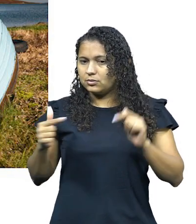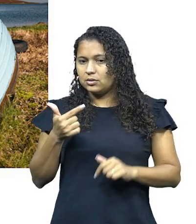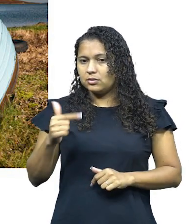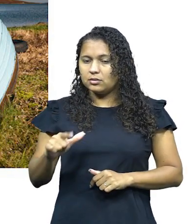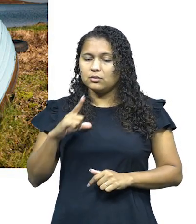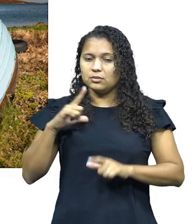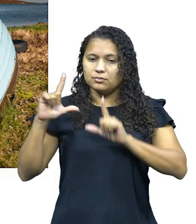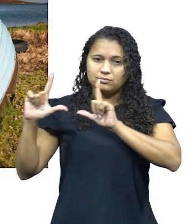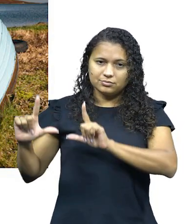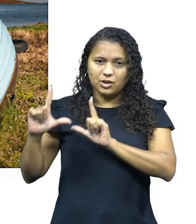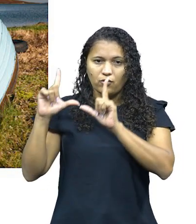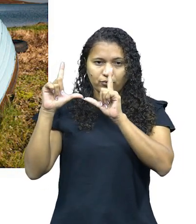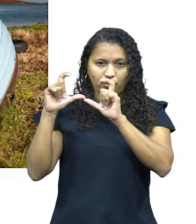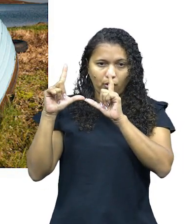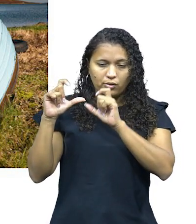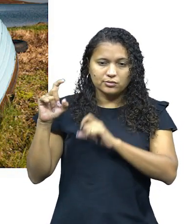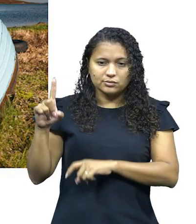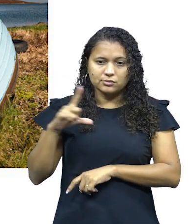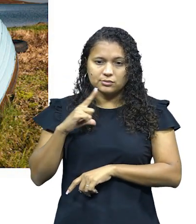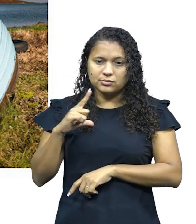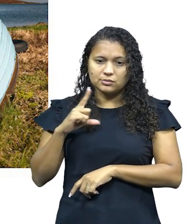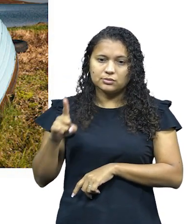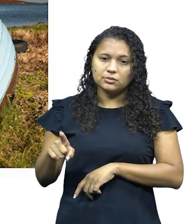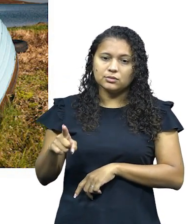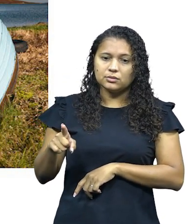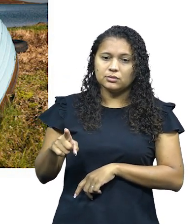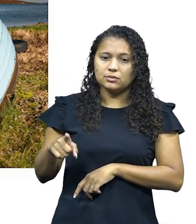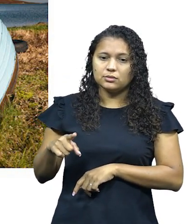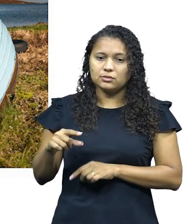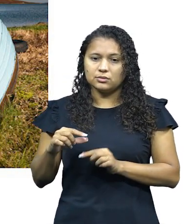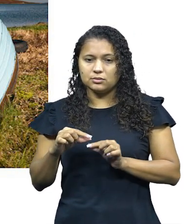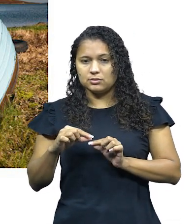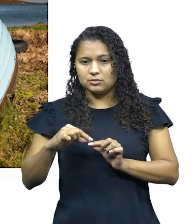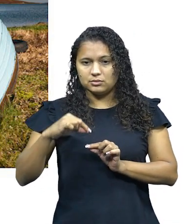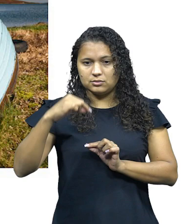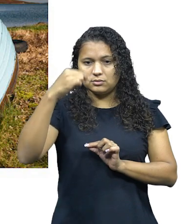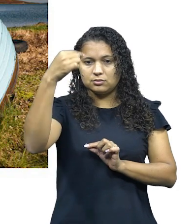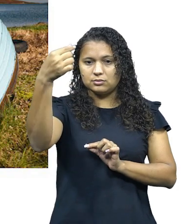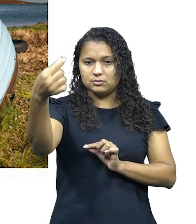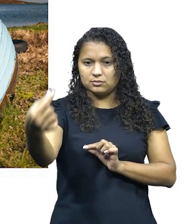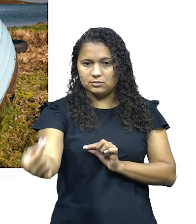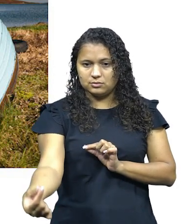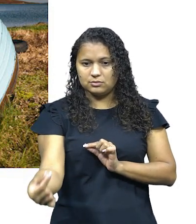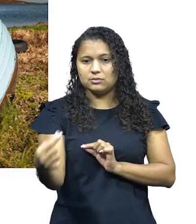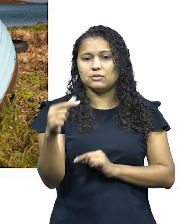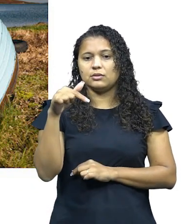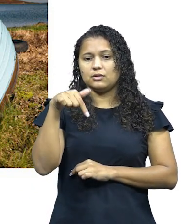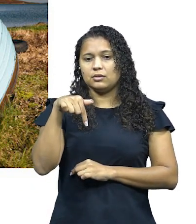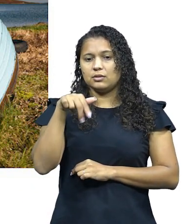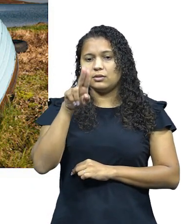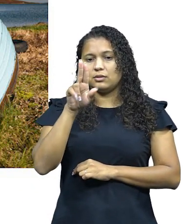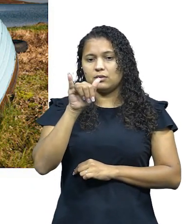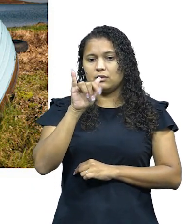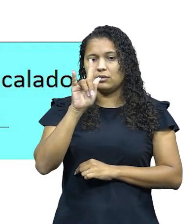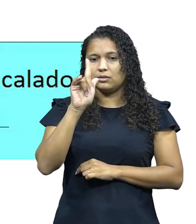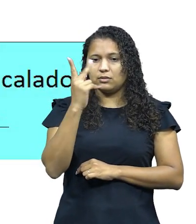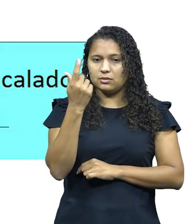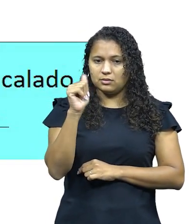outra imagem, acho que vocês conseguem observar, existe essa parte bem do meio, ela é a quilha.